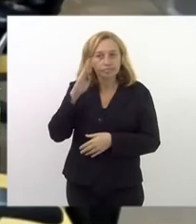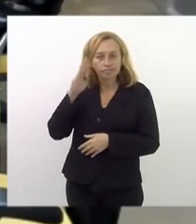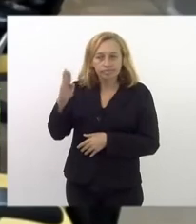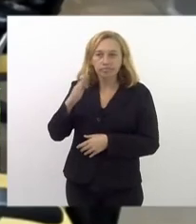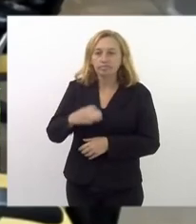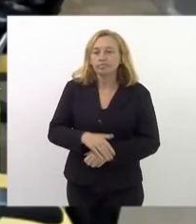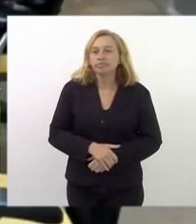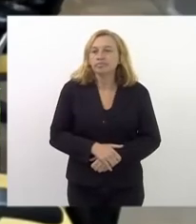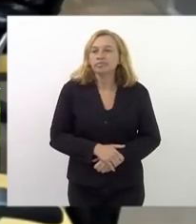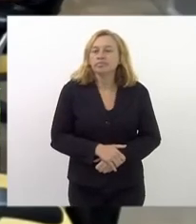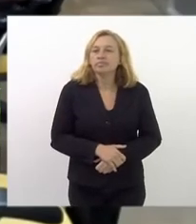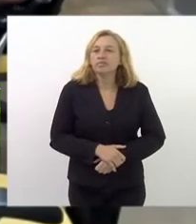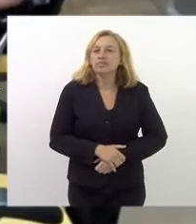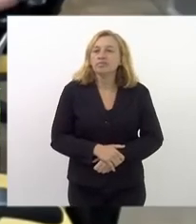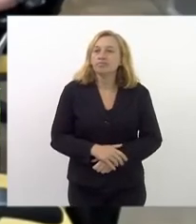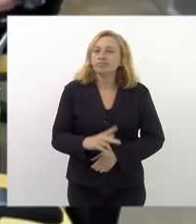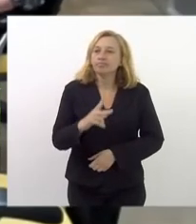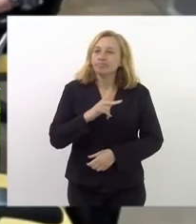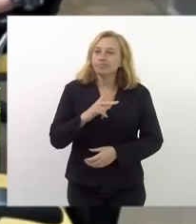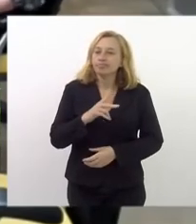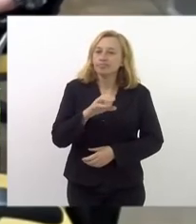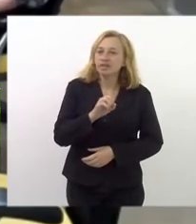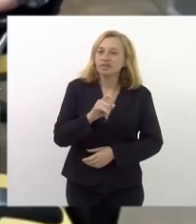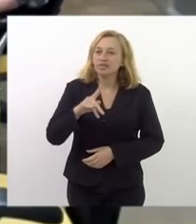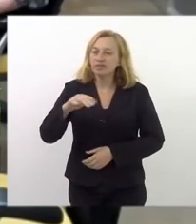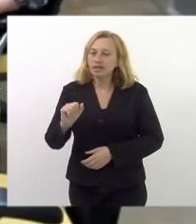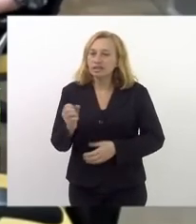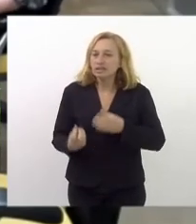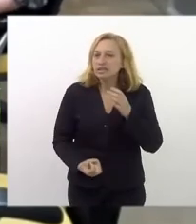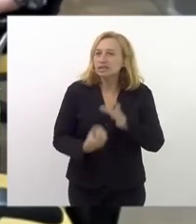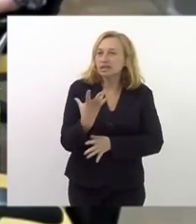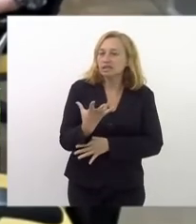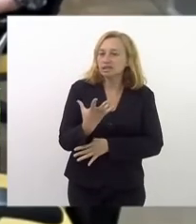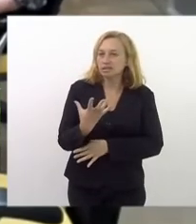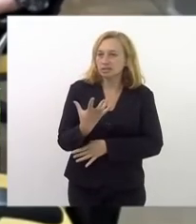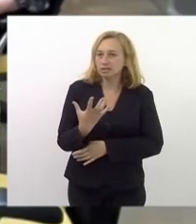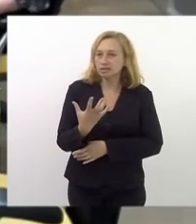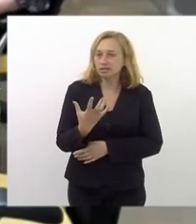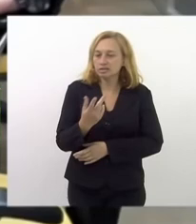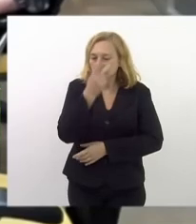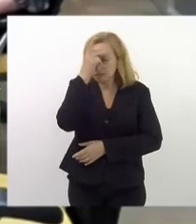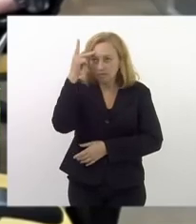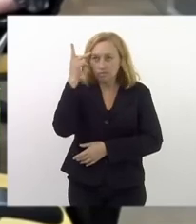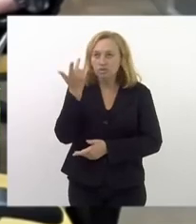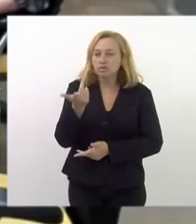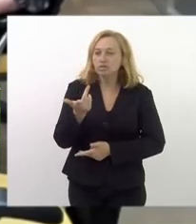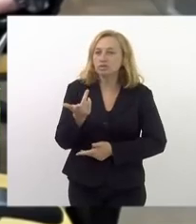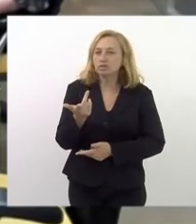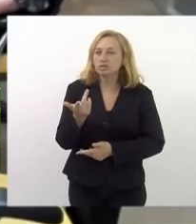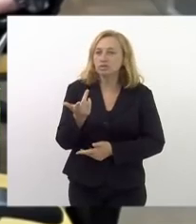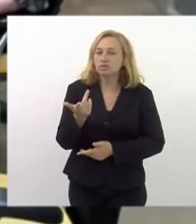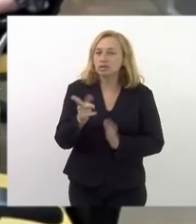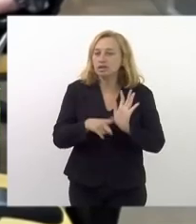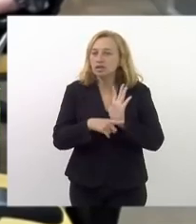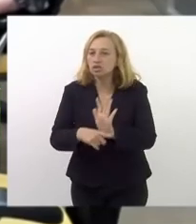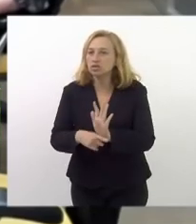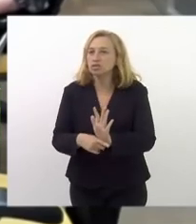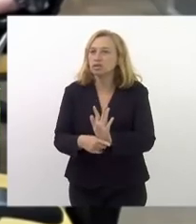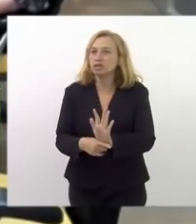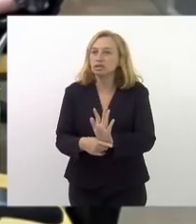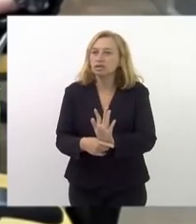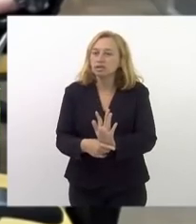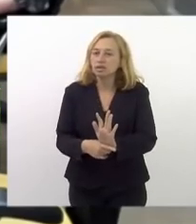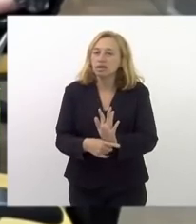estava dentro da própria EFAS, criando as condições das pessoas e ajudar até com a